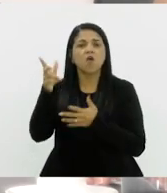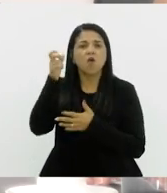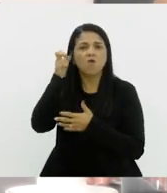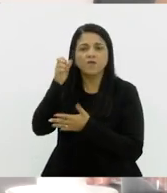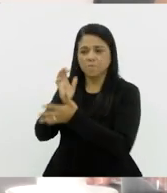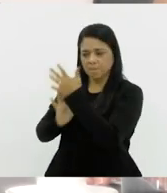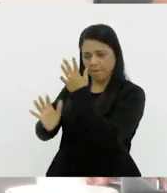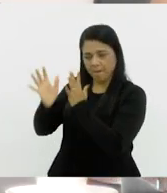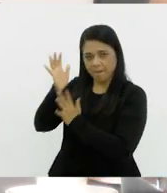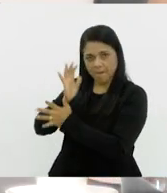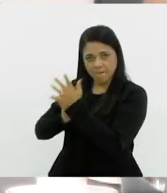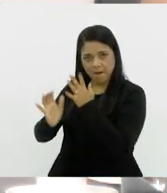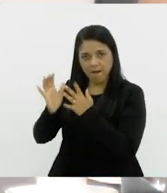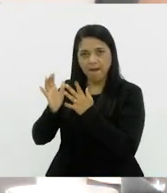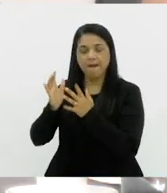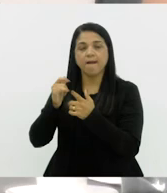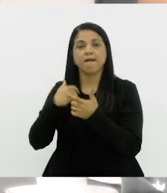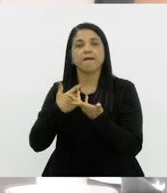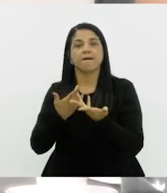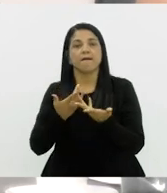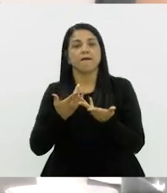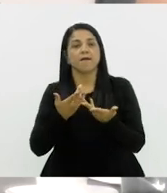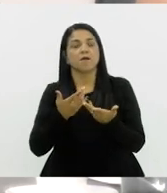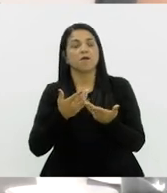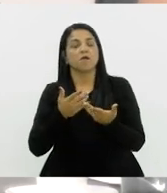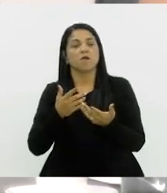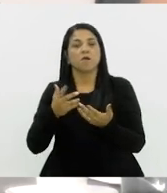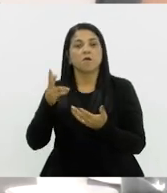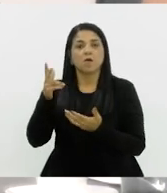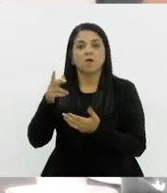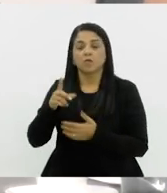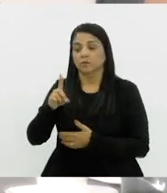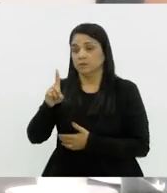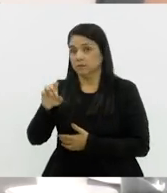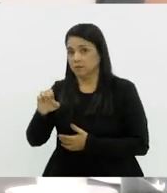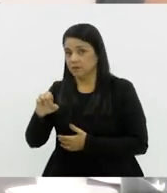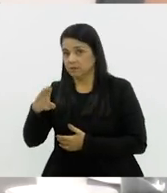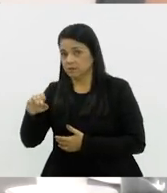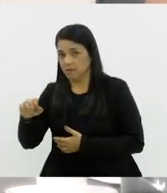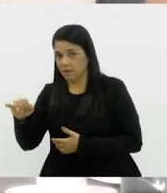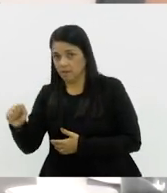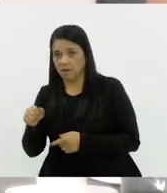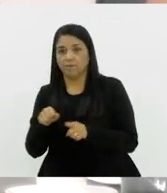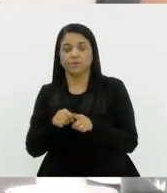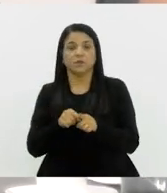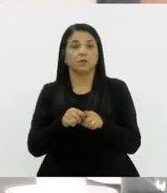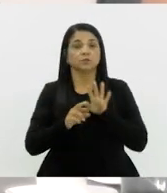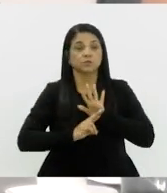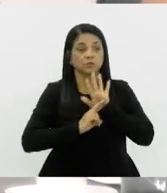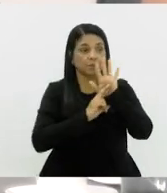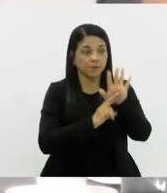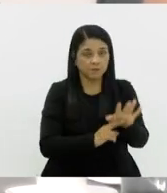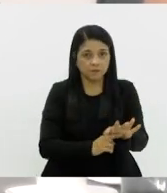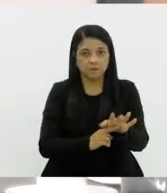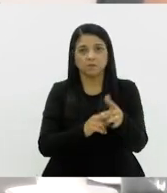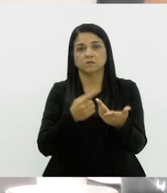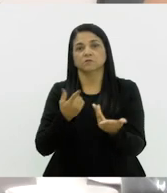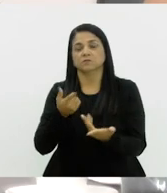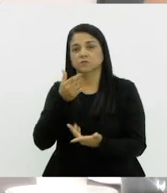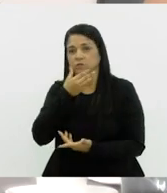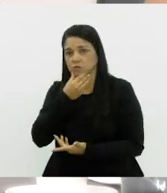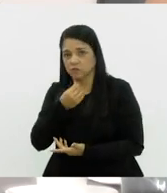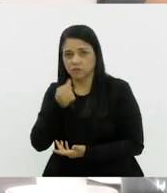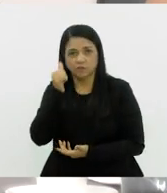lados dessa questão. Vamos ouvir o DSEA, vamos ouvir os representantes e as